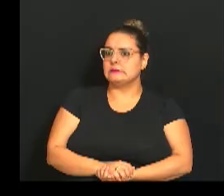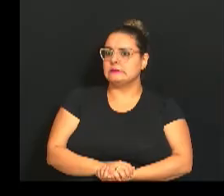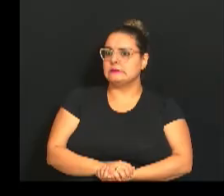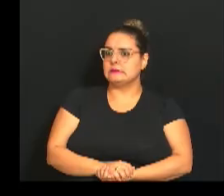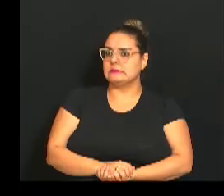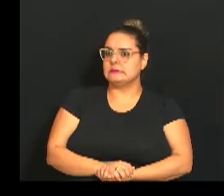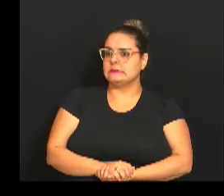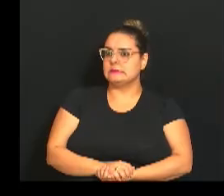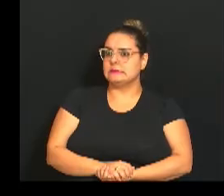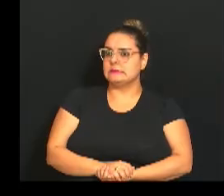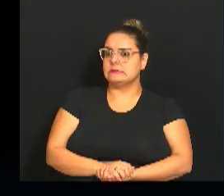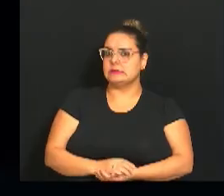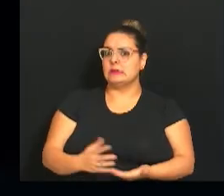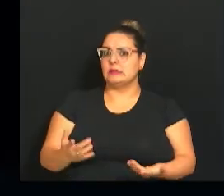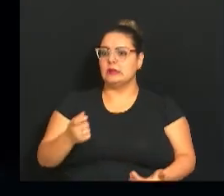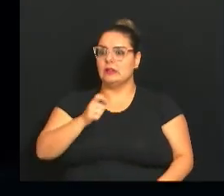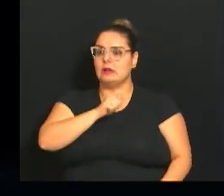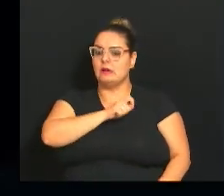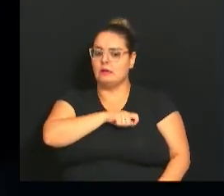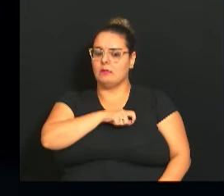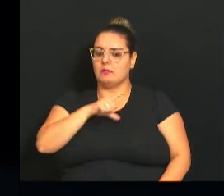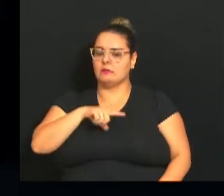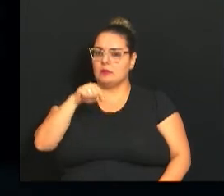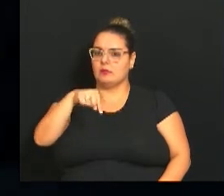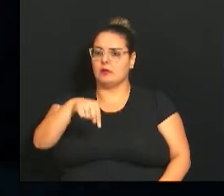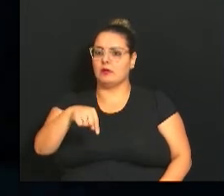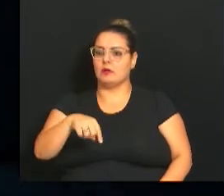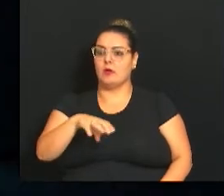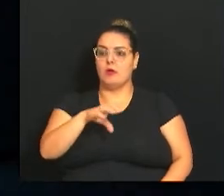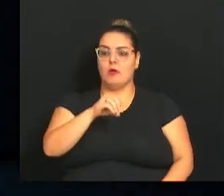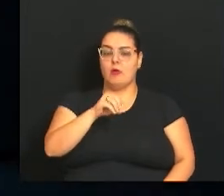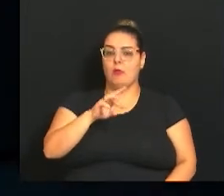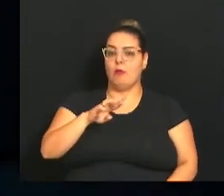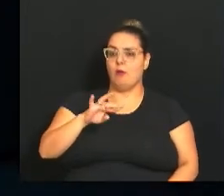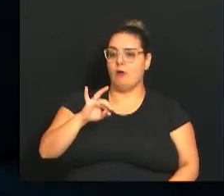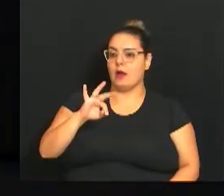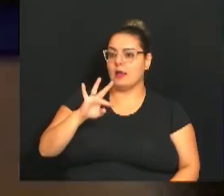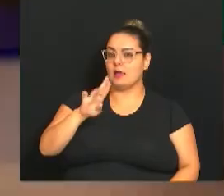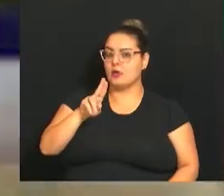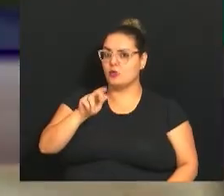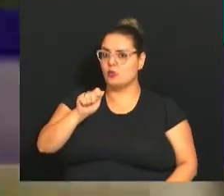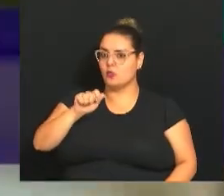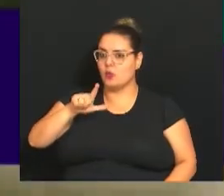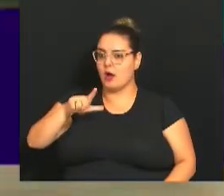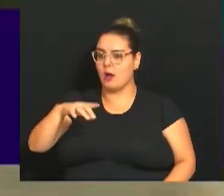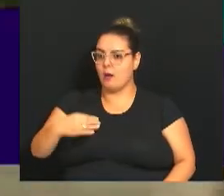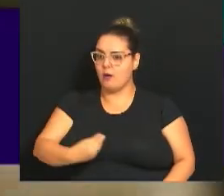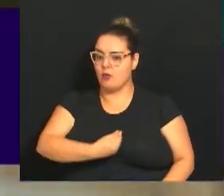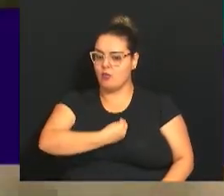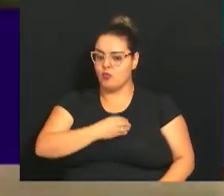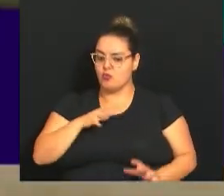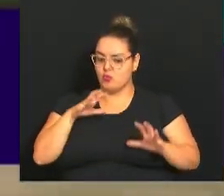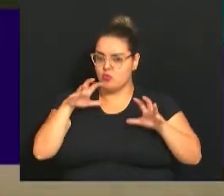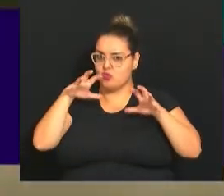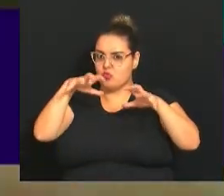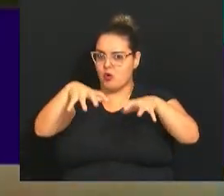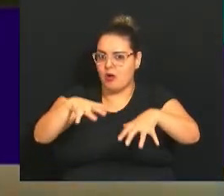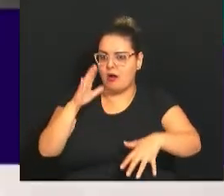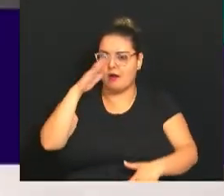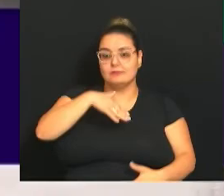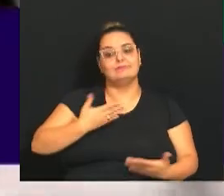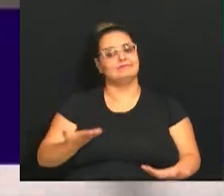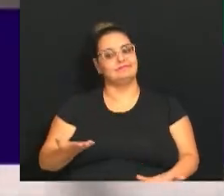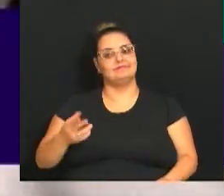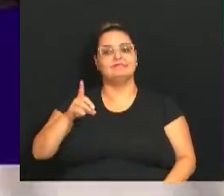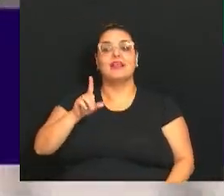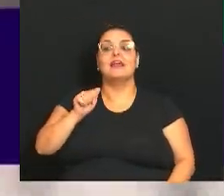Há maldade aqui. O ritual. Presença maligna. Em Vale Night, Diana deixa o filho com